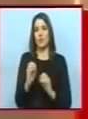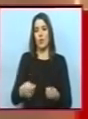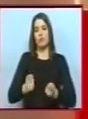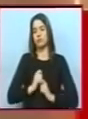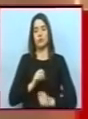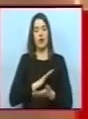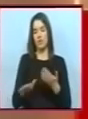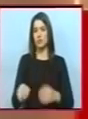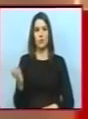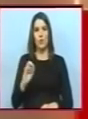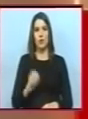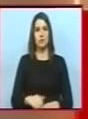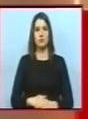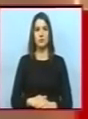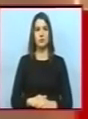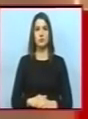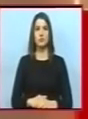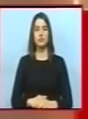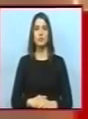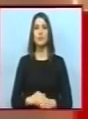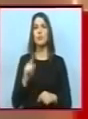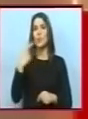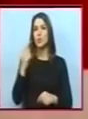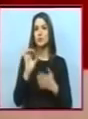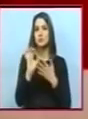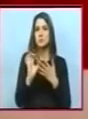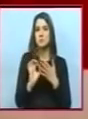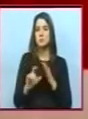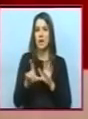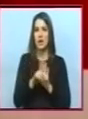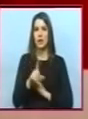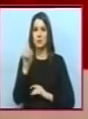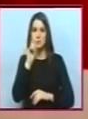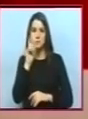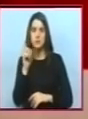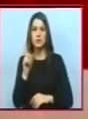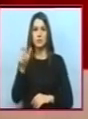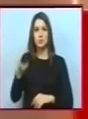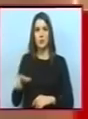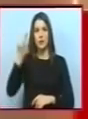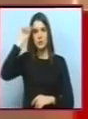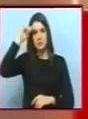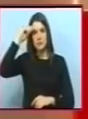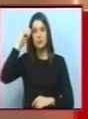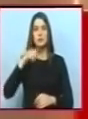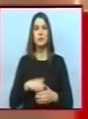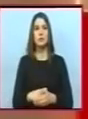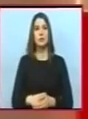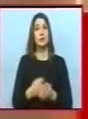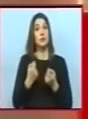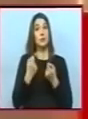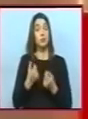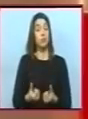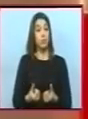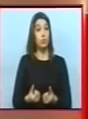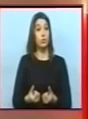herança? Não. Há outras especificidades da lei que protegem a vítima? Muito poucas.